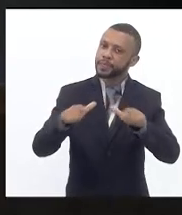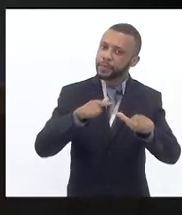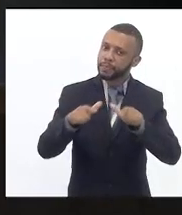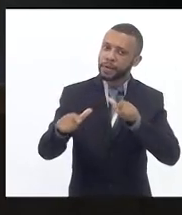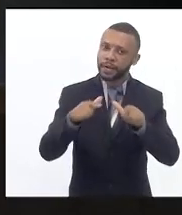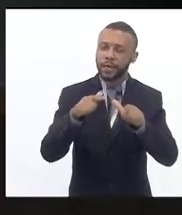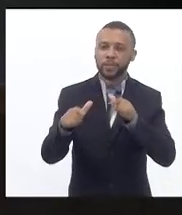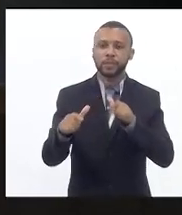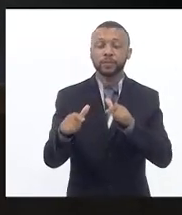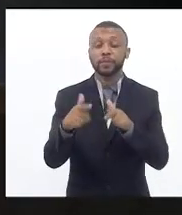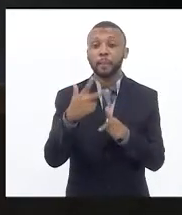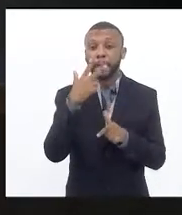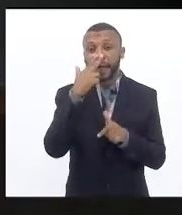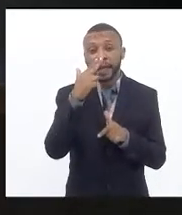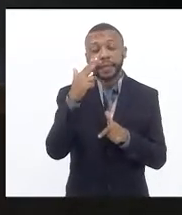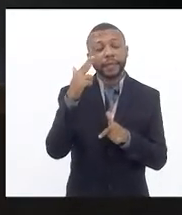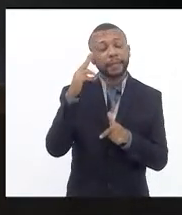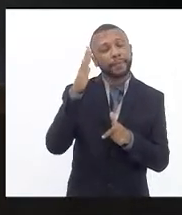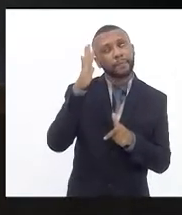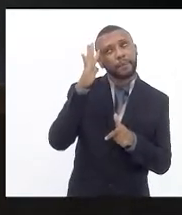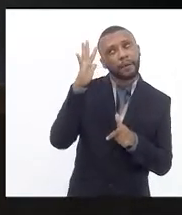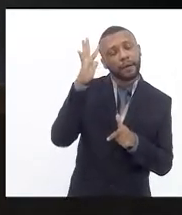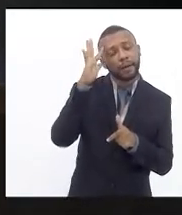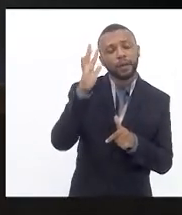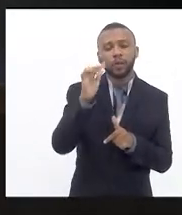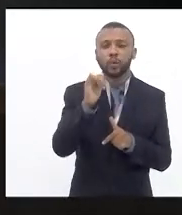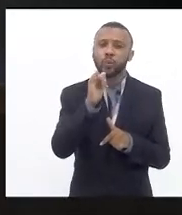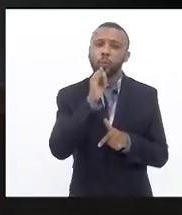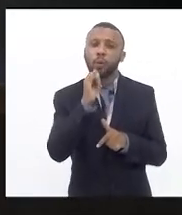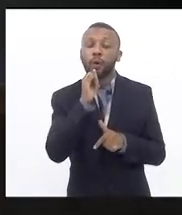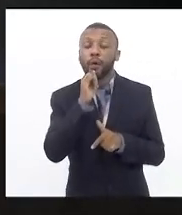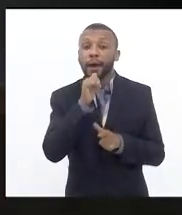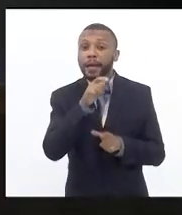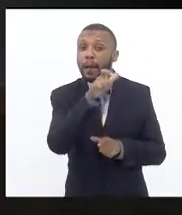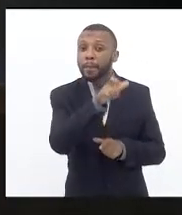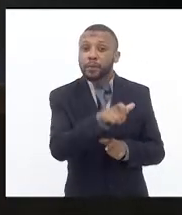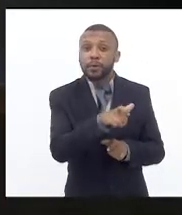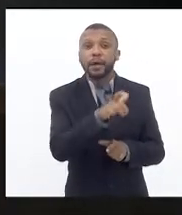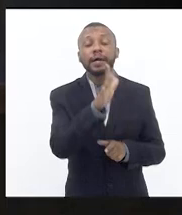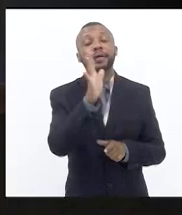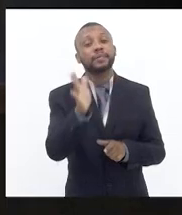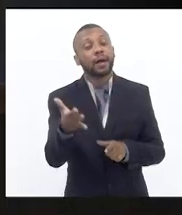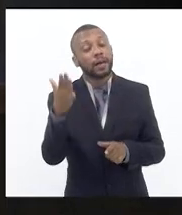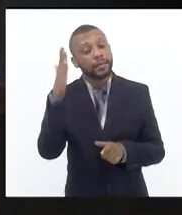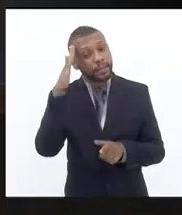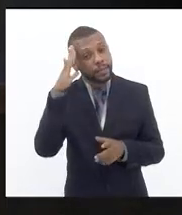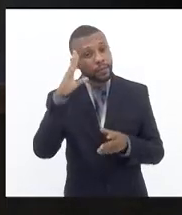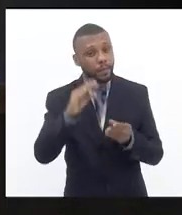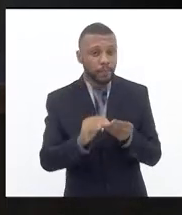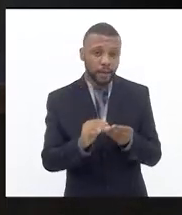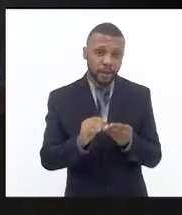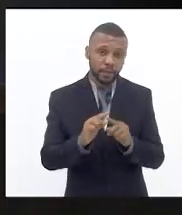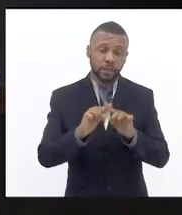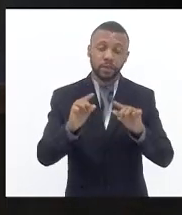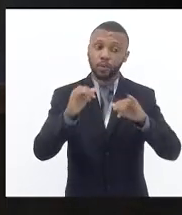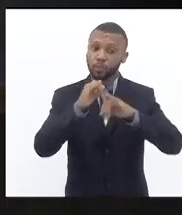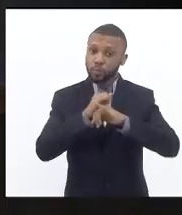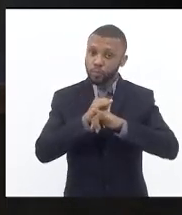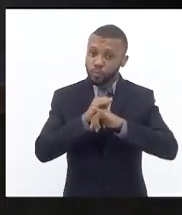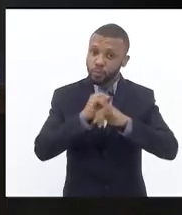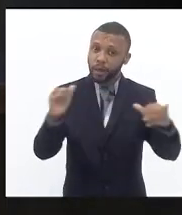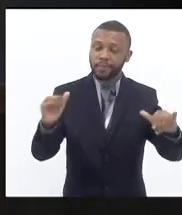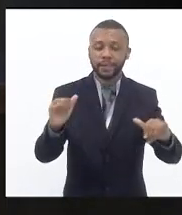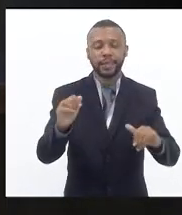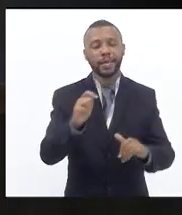a gente pressupõe de que as pessoas já estão sabendo daquilo e aí eu não vi esse algo que é muito